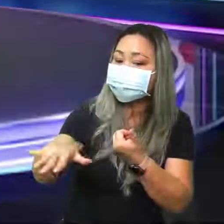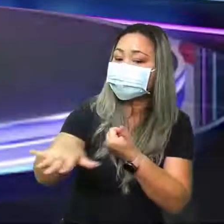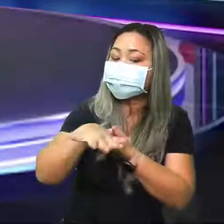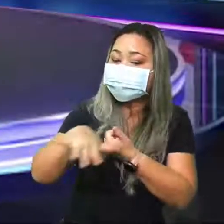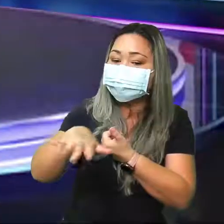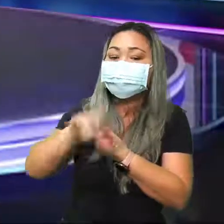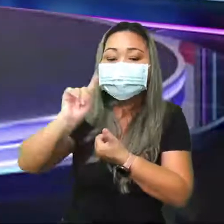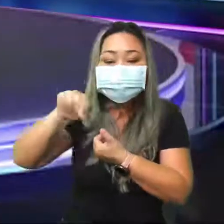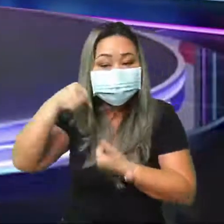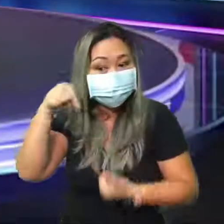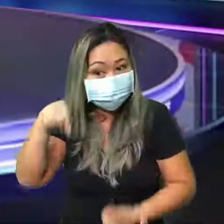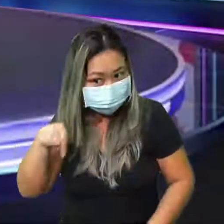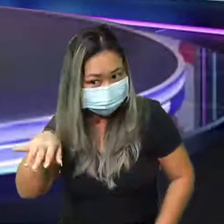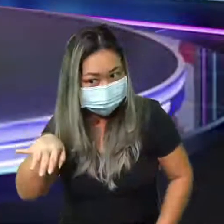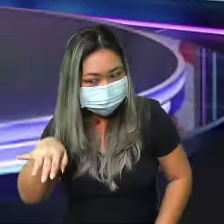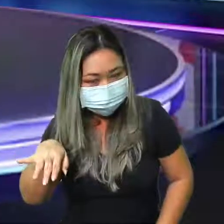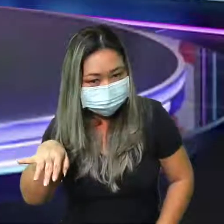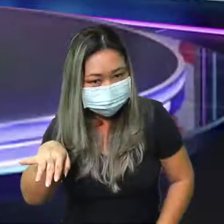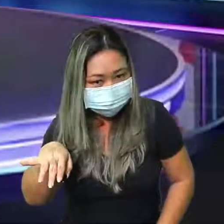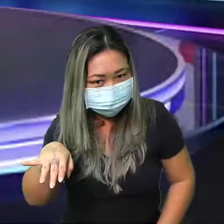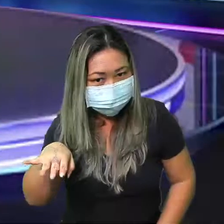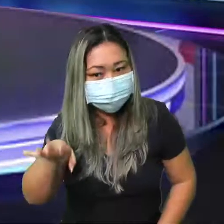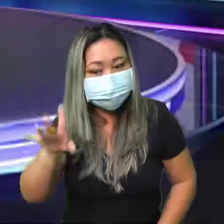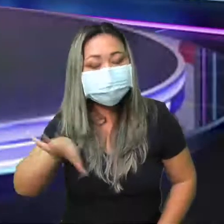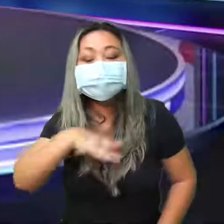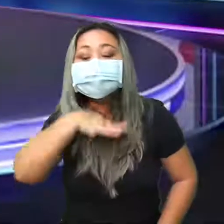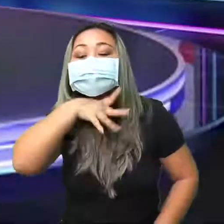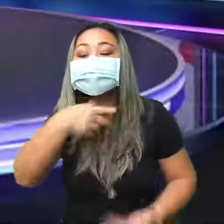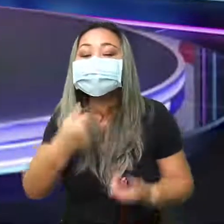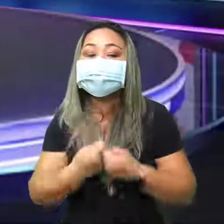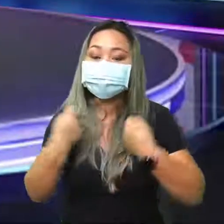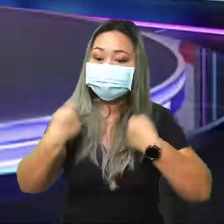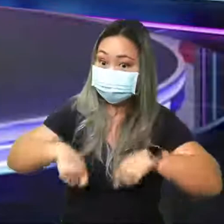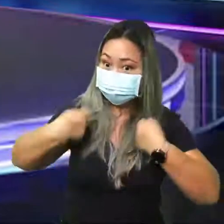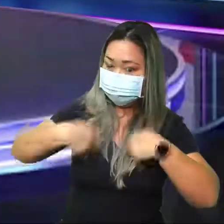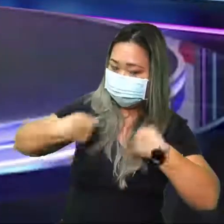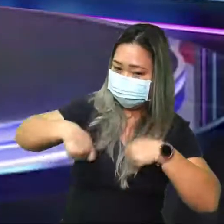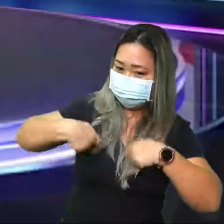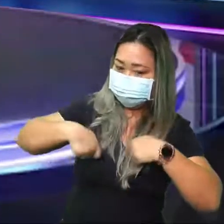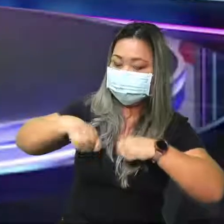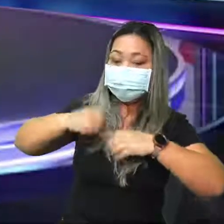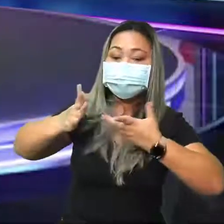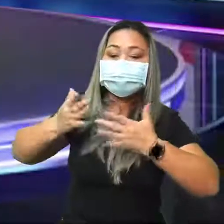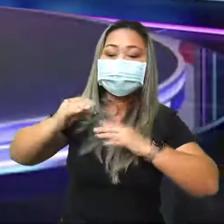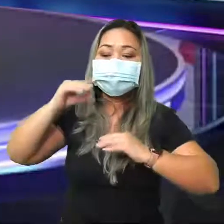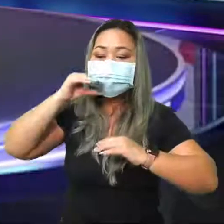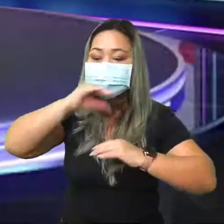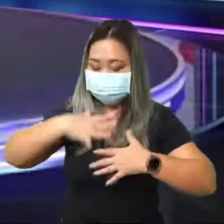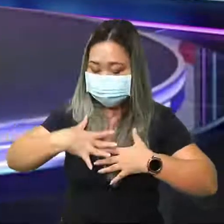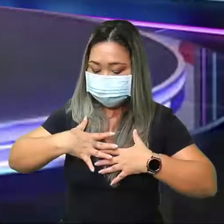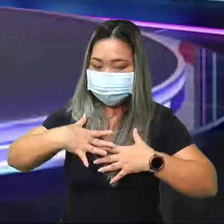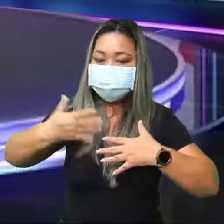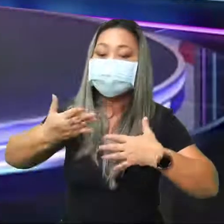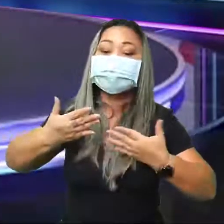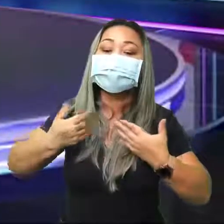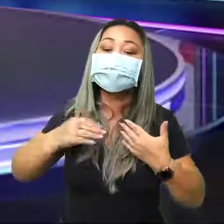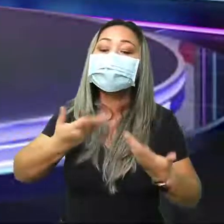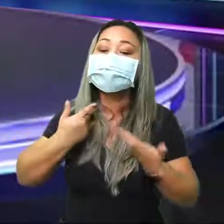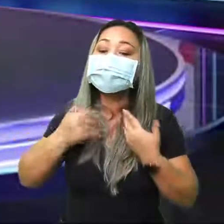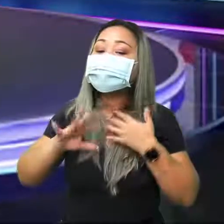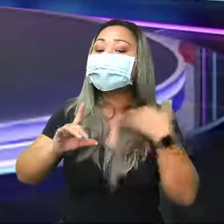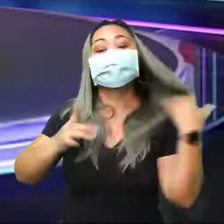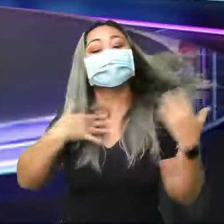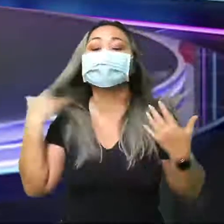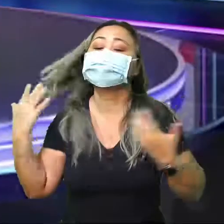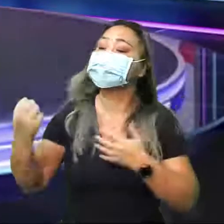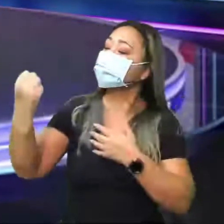ali, quando eles estão, como são animais que eles precisam regular a sua temperatura, eles vão se expor ali a esse ambiente,